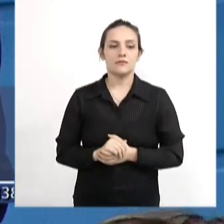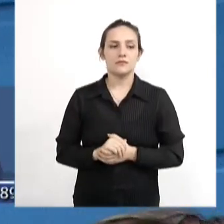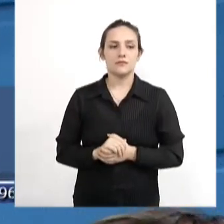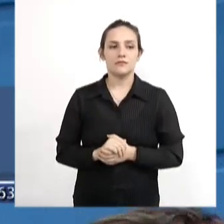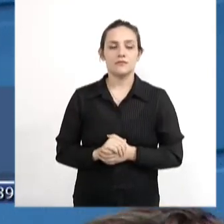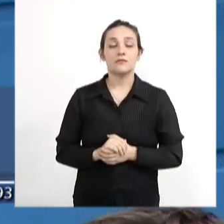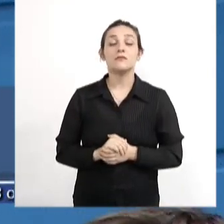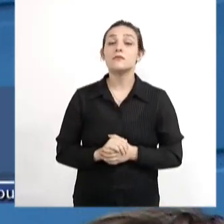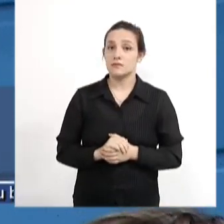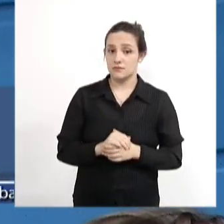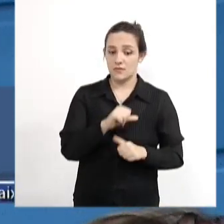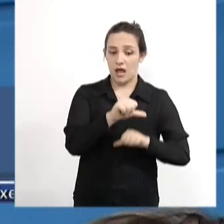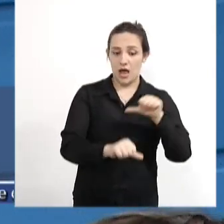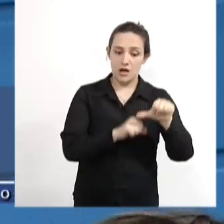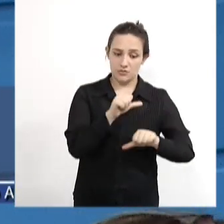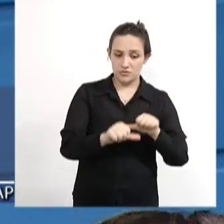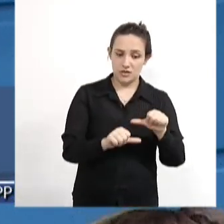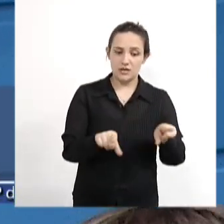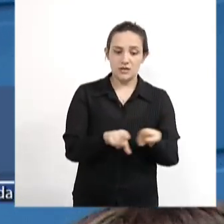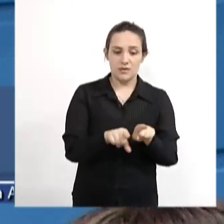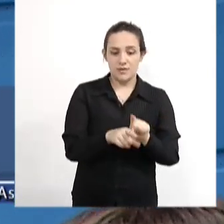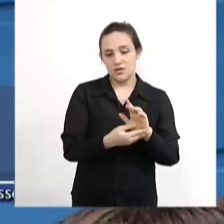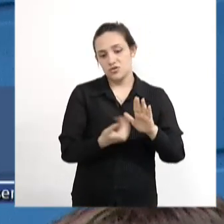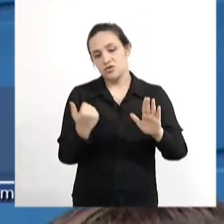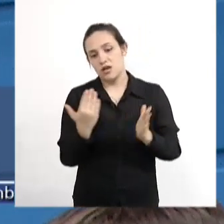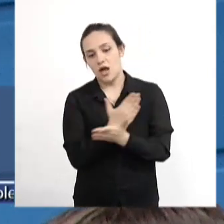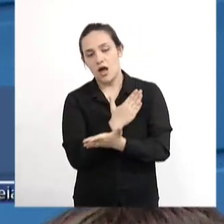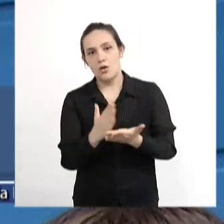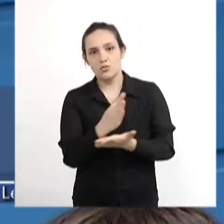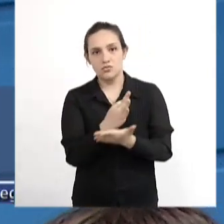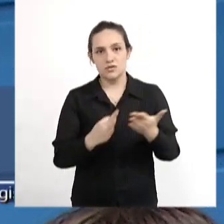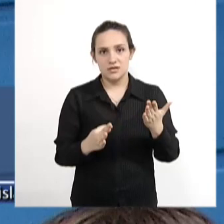que altera e suprime dispositivos da Lei Estadual